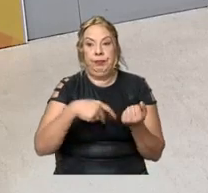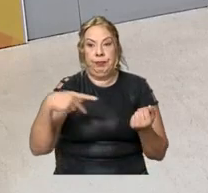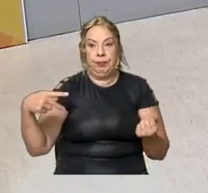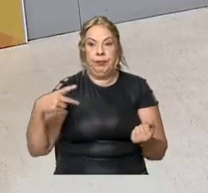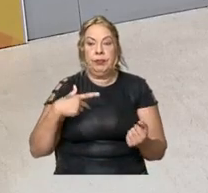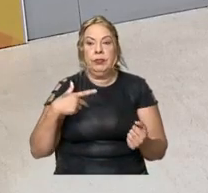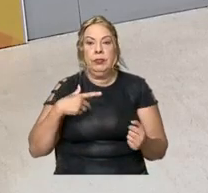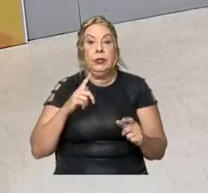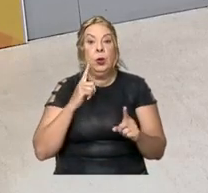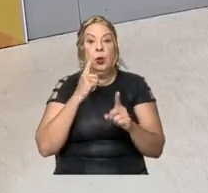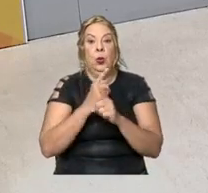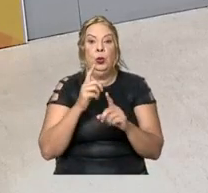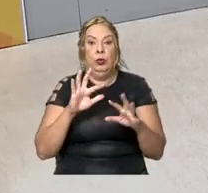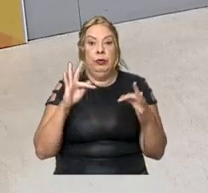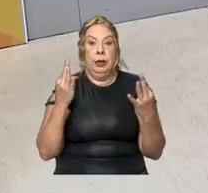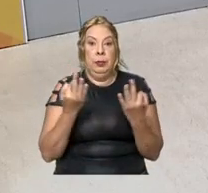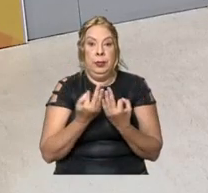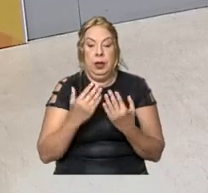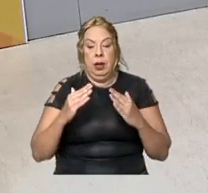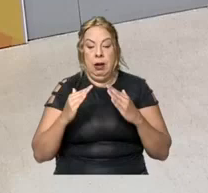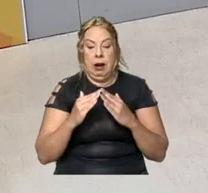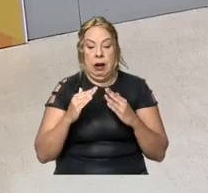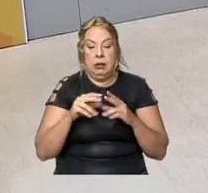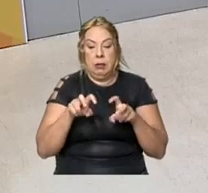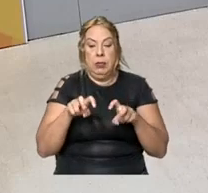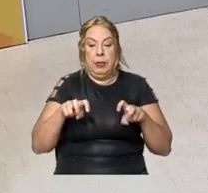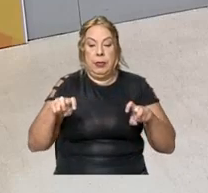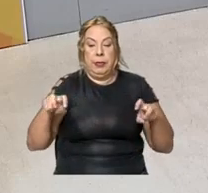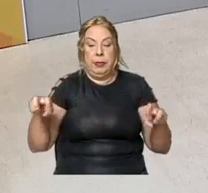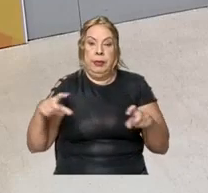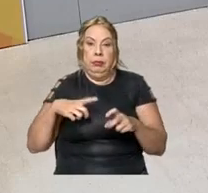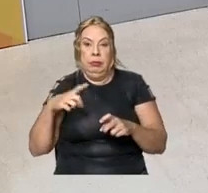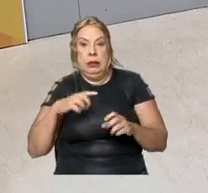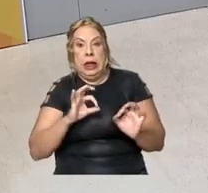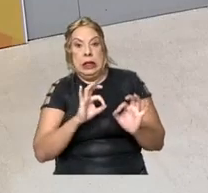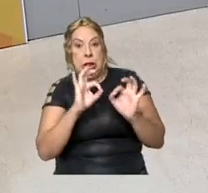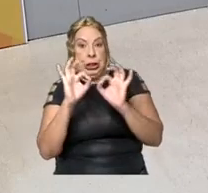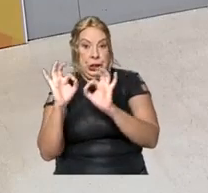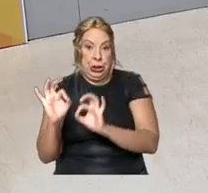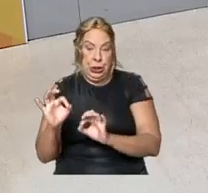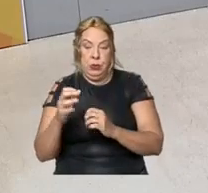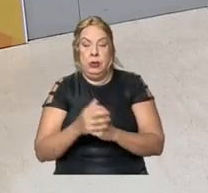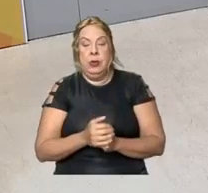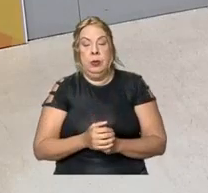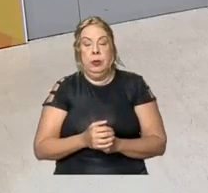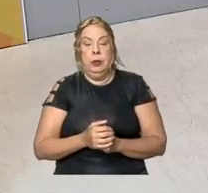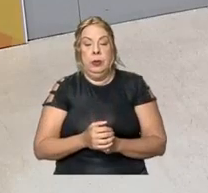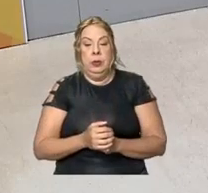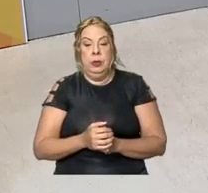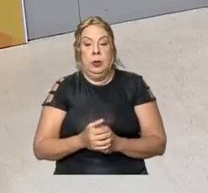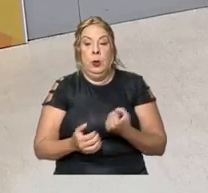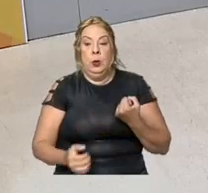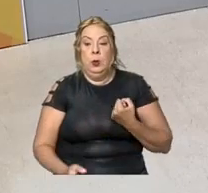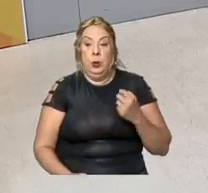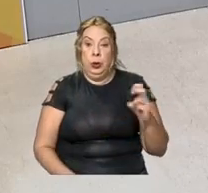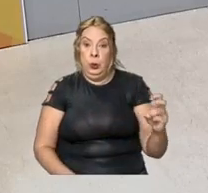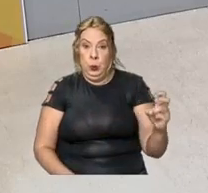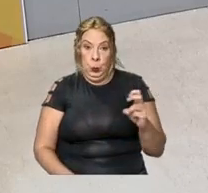família, 55, 55, a gente lembra que para adquirir tem que ter, né,